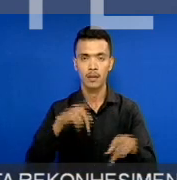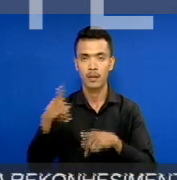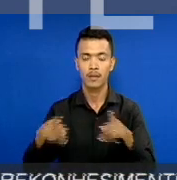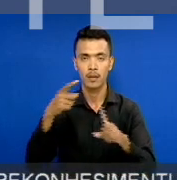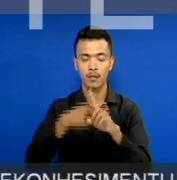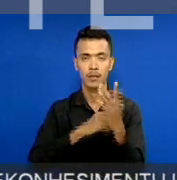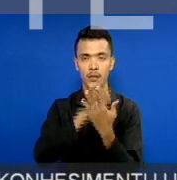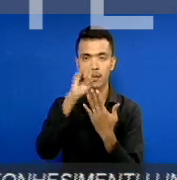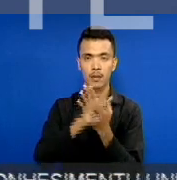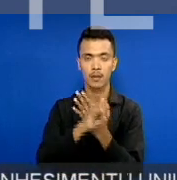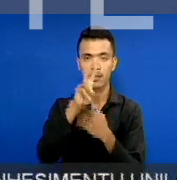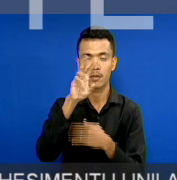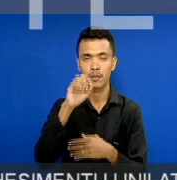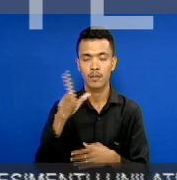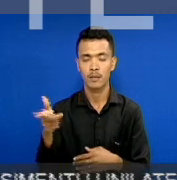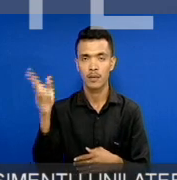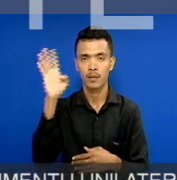hundrua rua nulo resinhat.